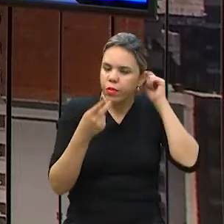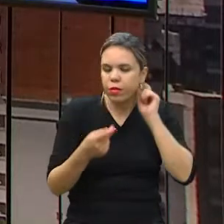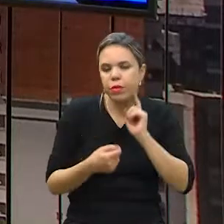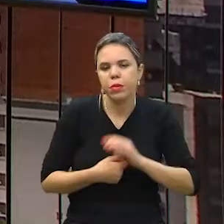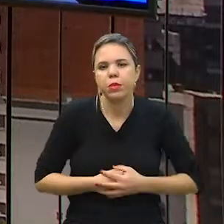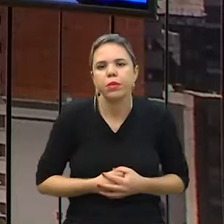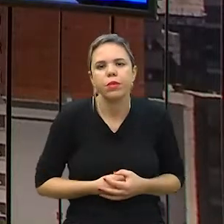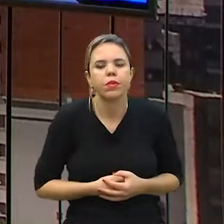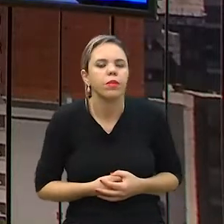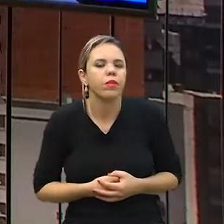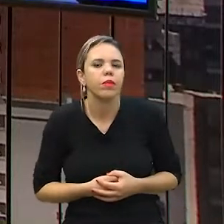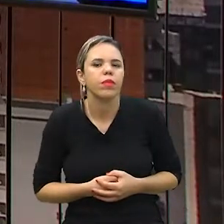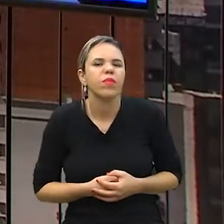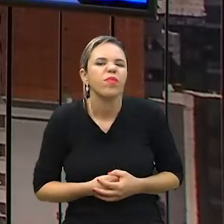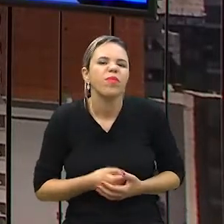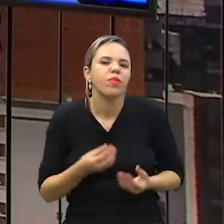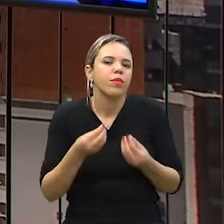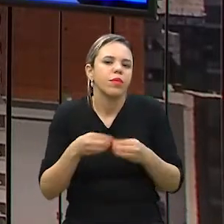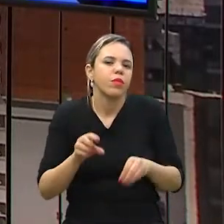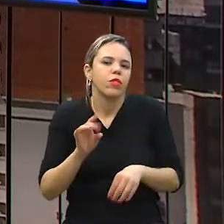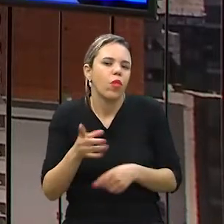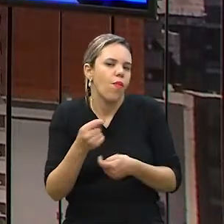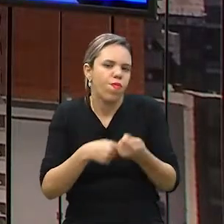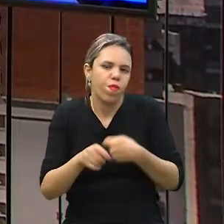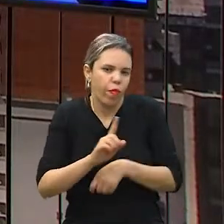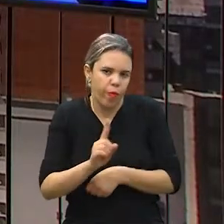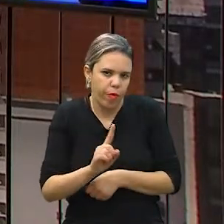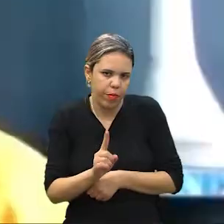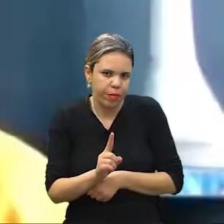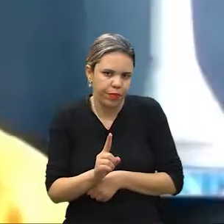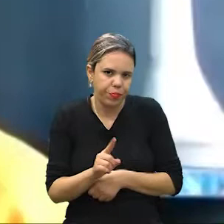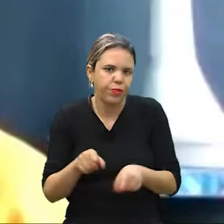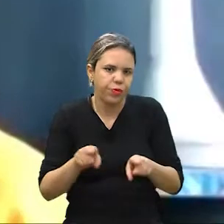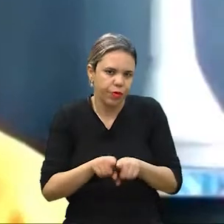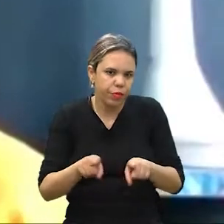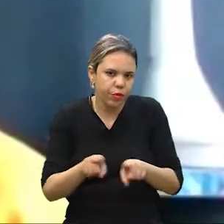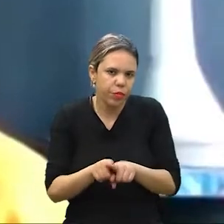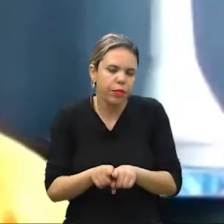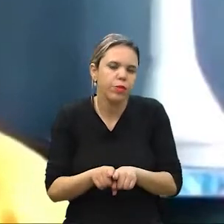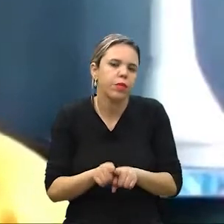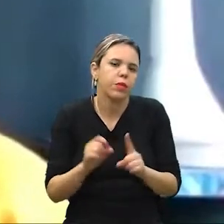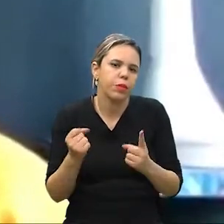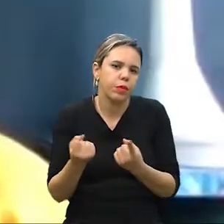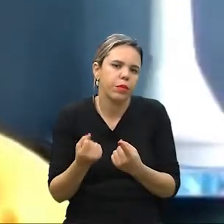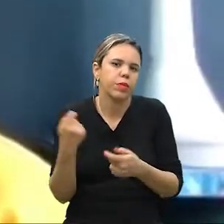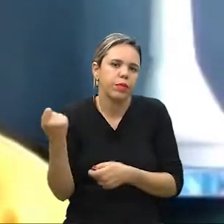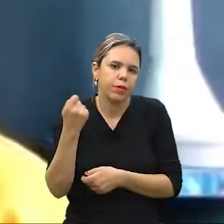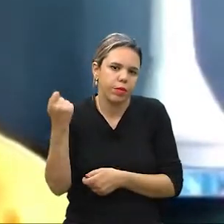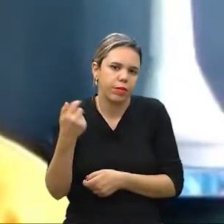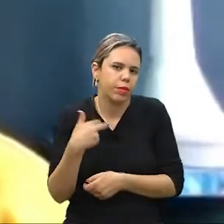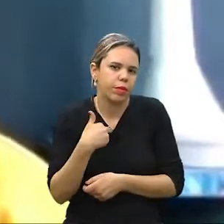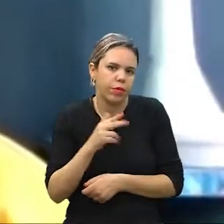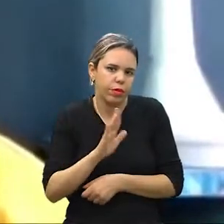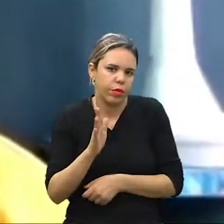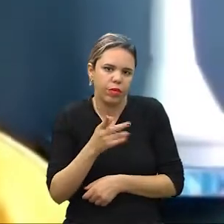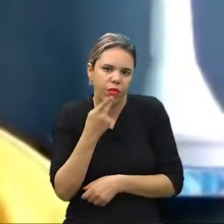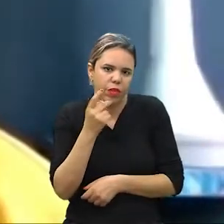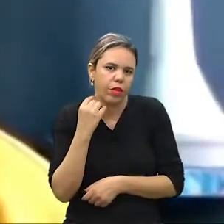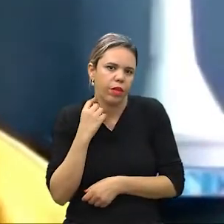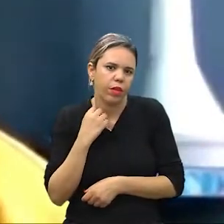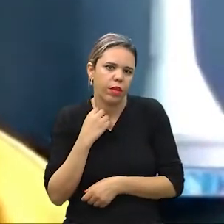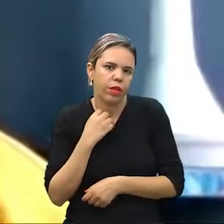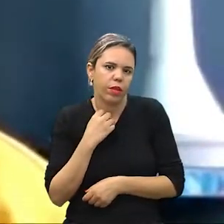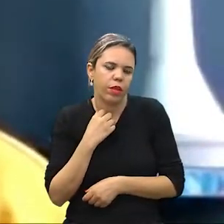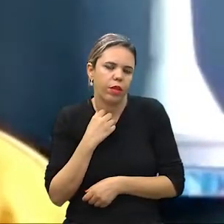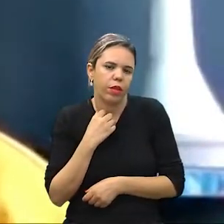né? É um impacto que não é só econômico, mas também é social, de uma gravidade que a gente não pode mensurar.